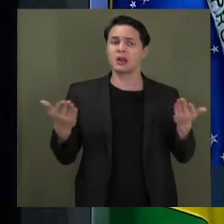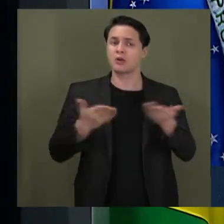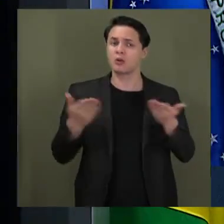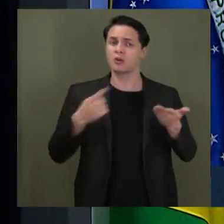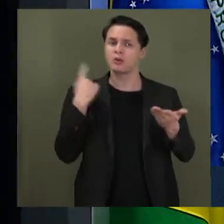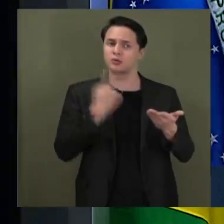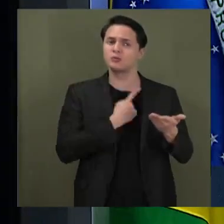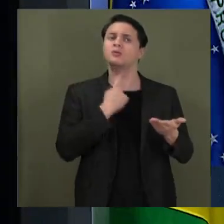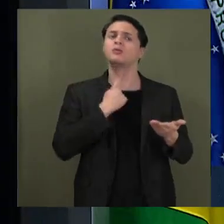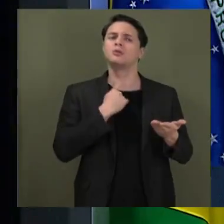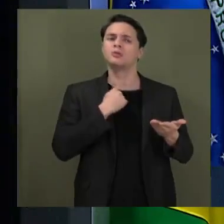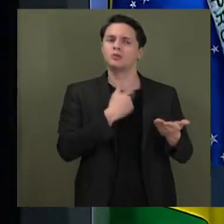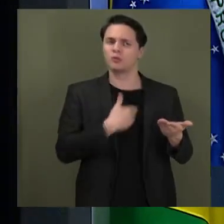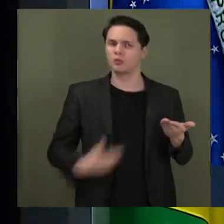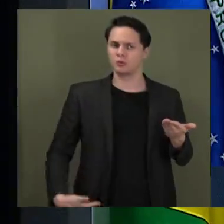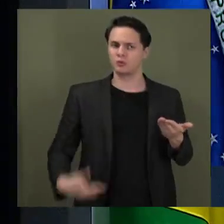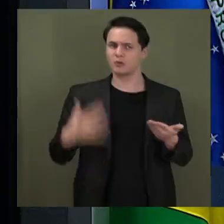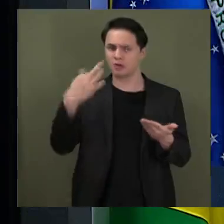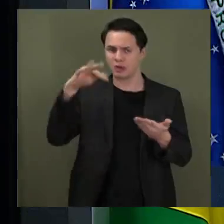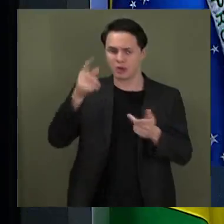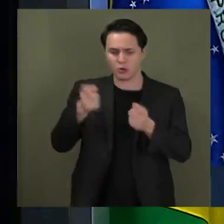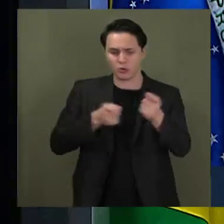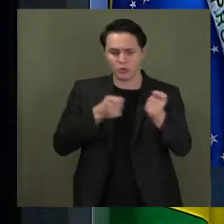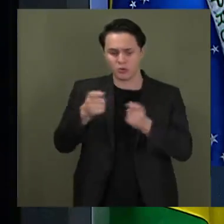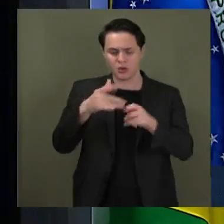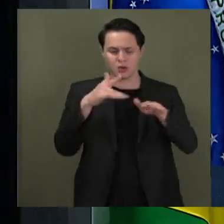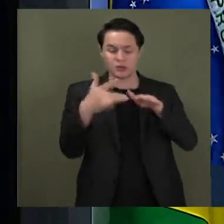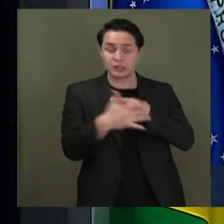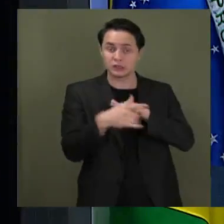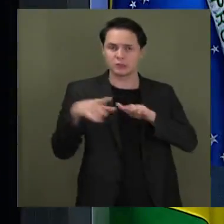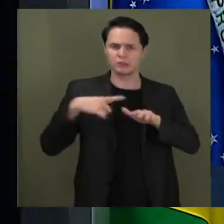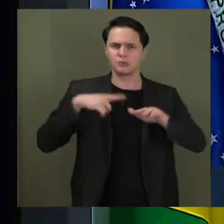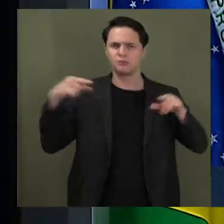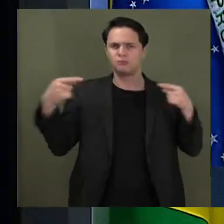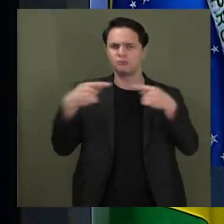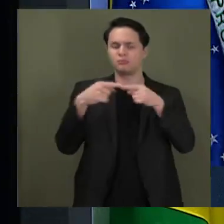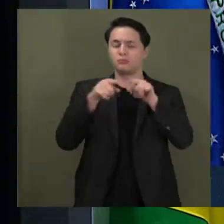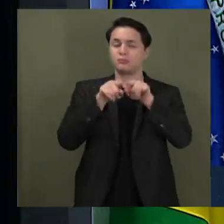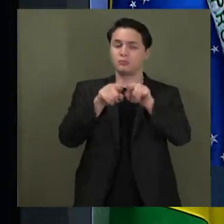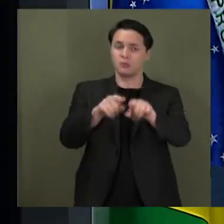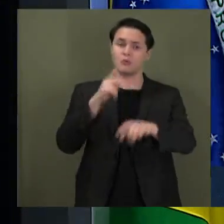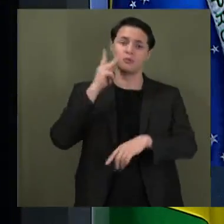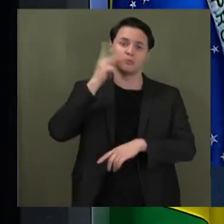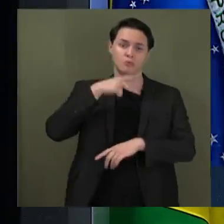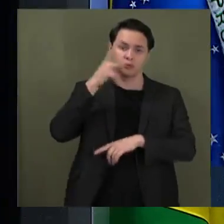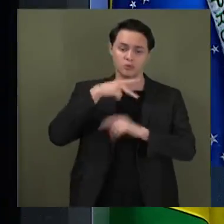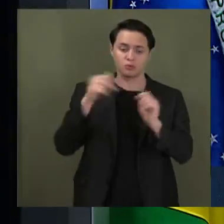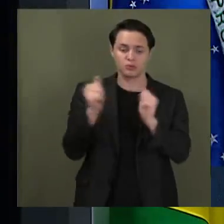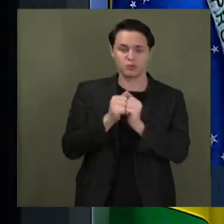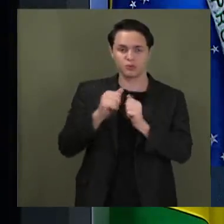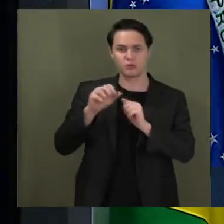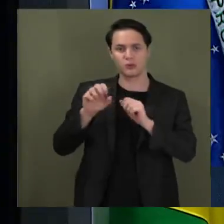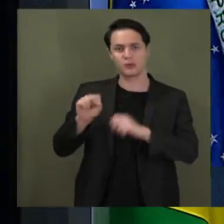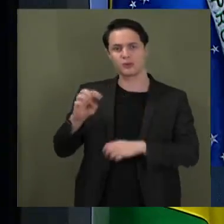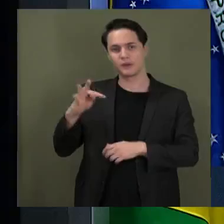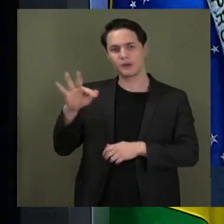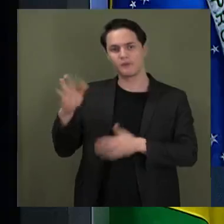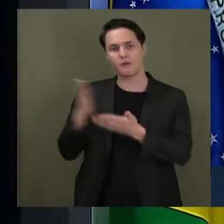federal em controlar as redes sociais, e aí existe um alinhamento ideológico e político com o Supremo, com alguns ministros do